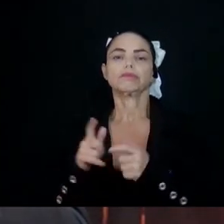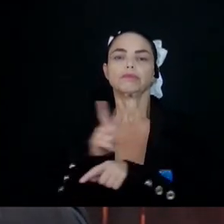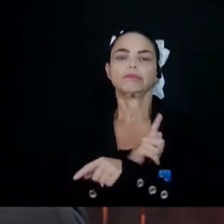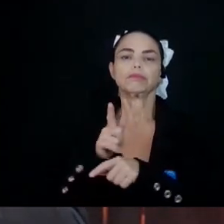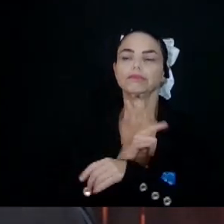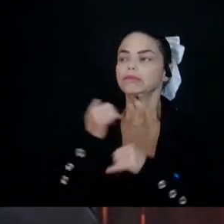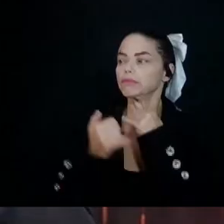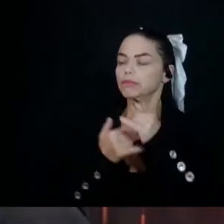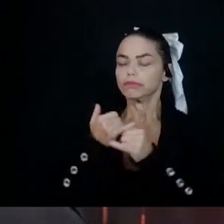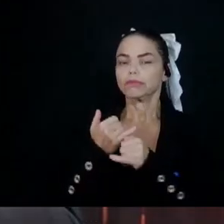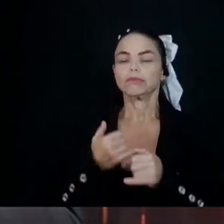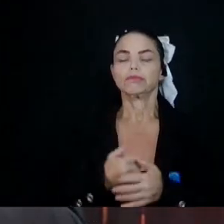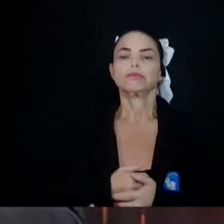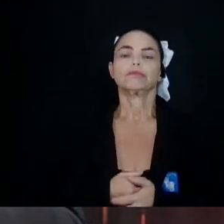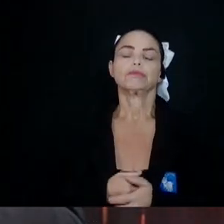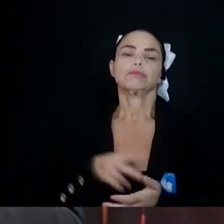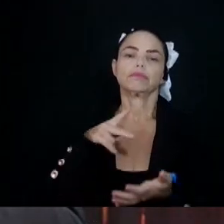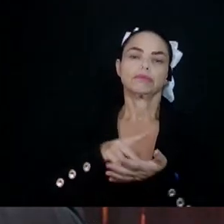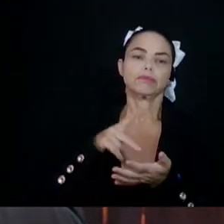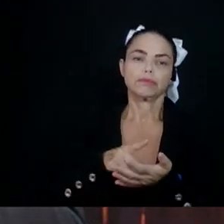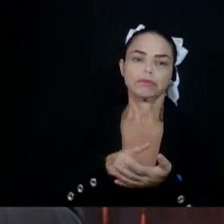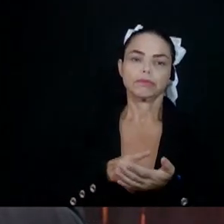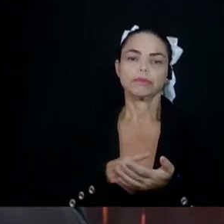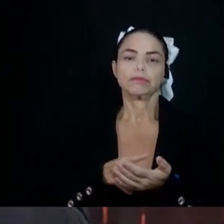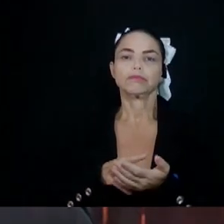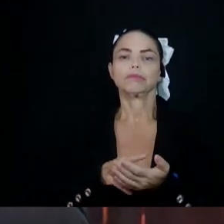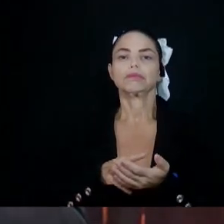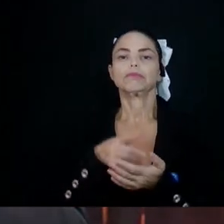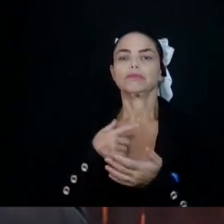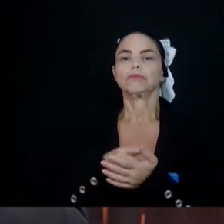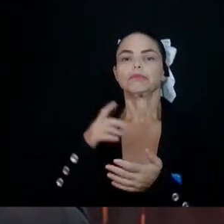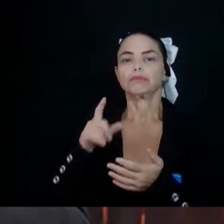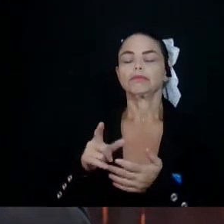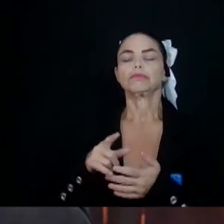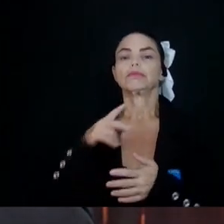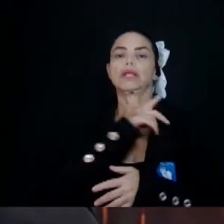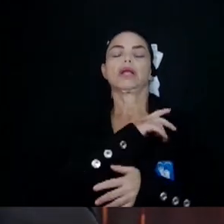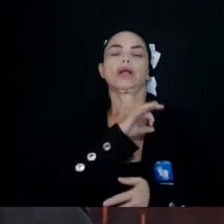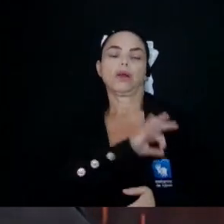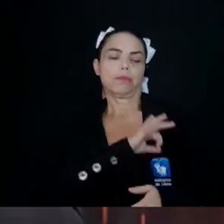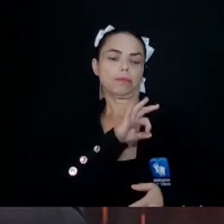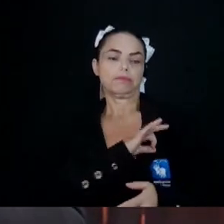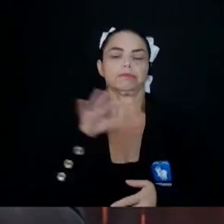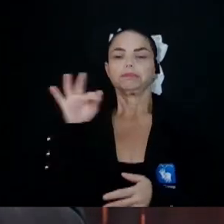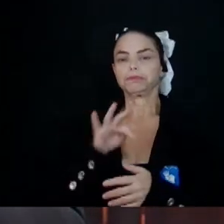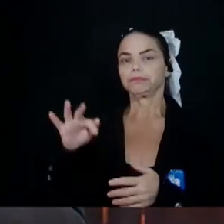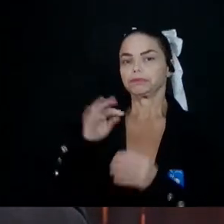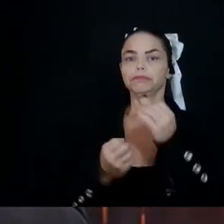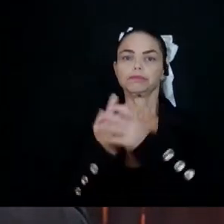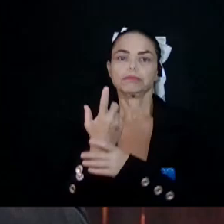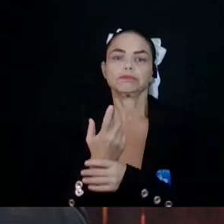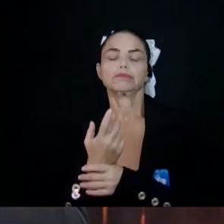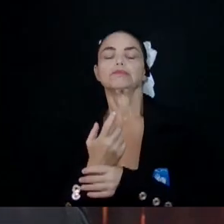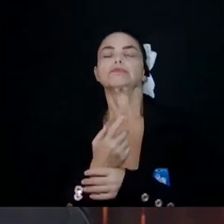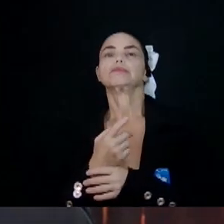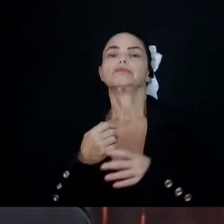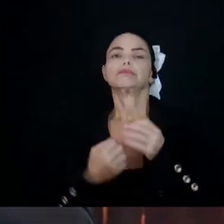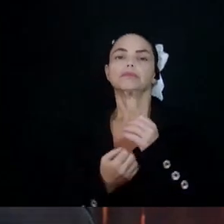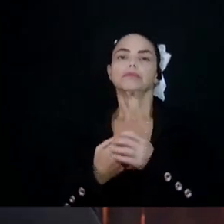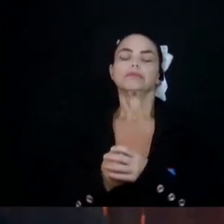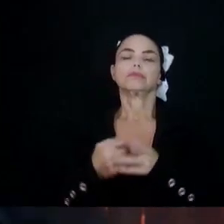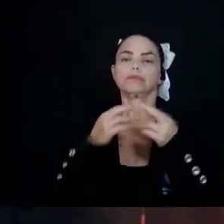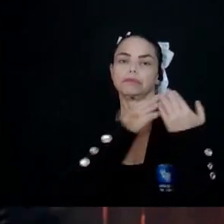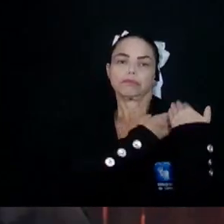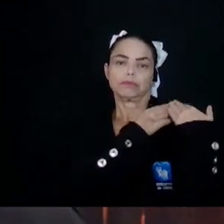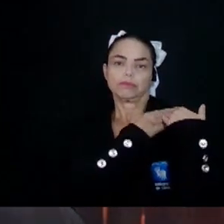Brasil. De fato, também estipulou que a Polícia Federal vai criar um órgão da Polícia Federal responsável